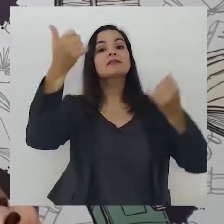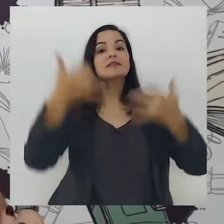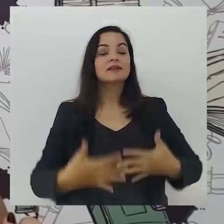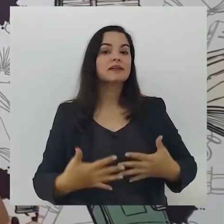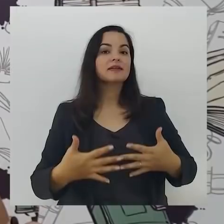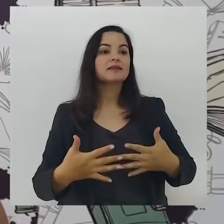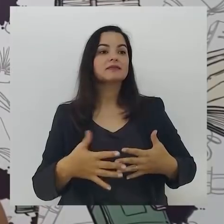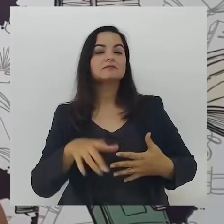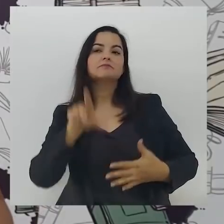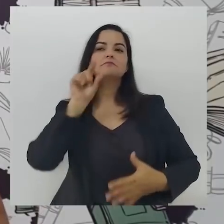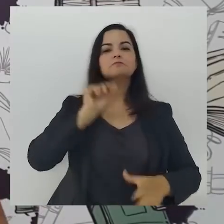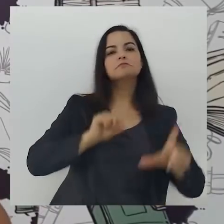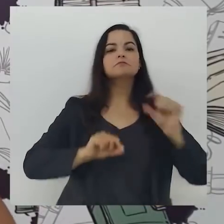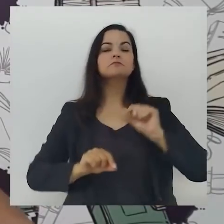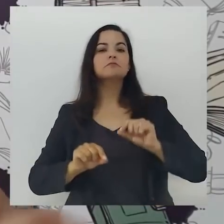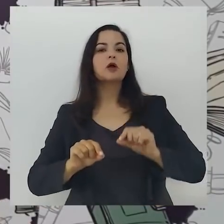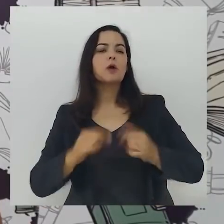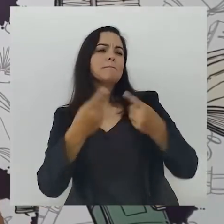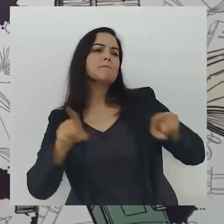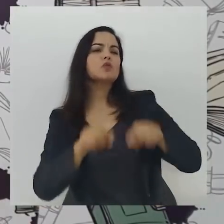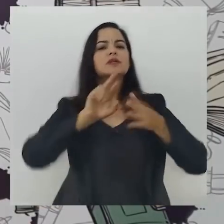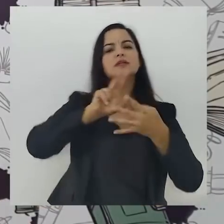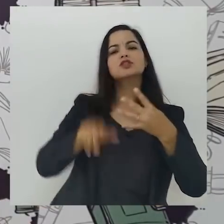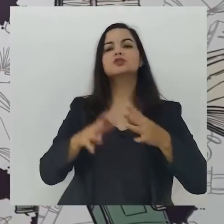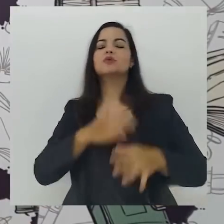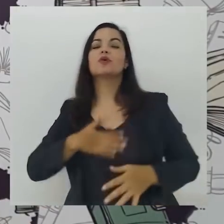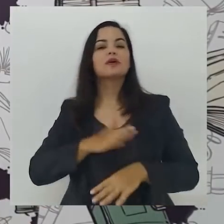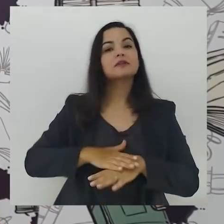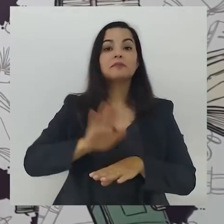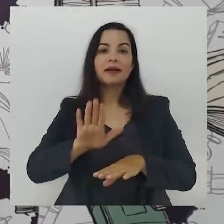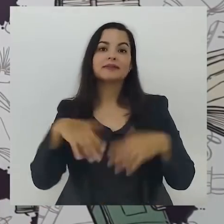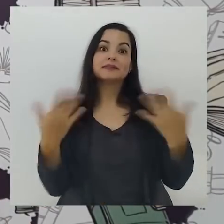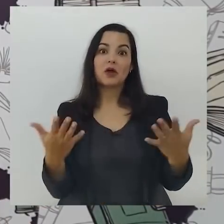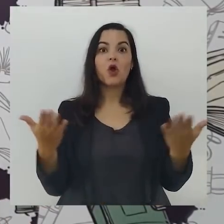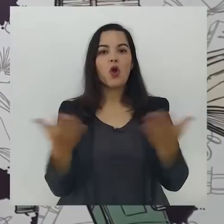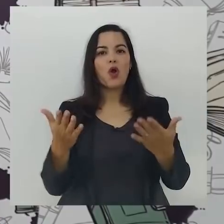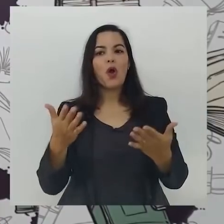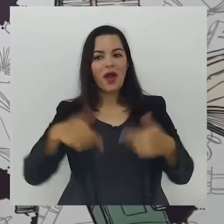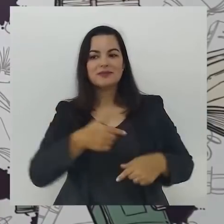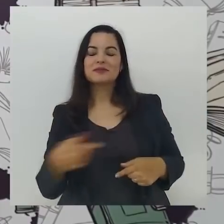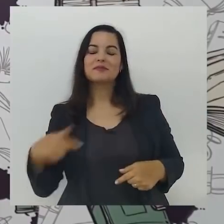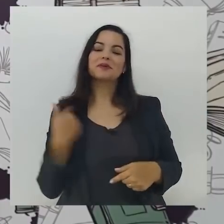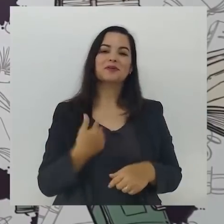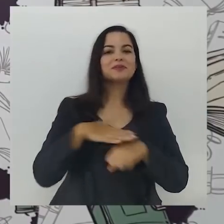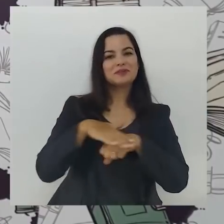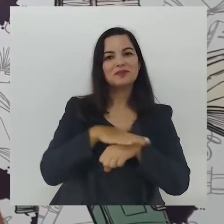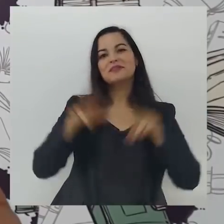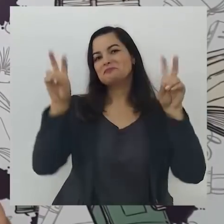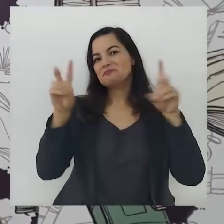suas preferências musicais, que é o que nós vamos conversar aqui, que vocês vão descobrir outras histórias nessa